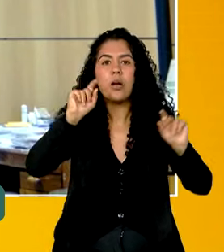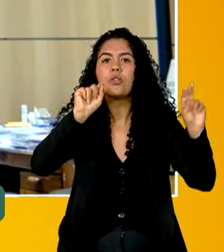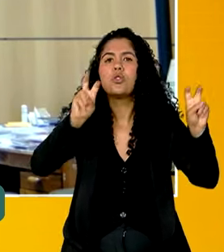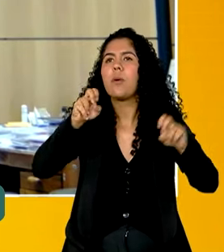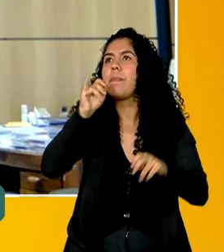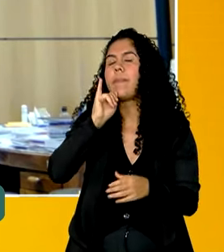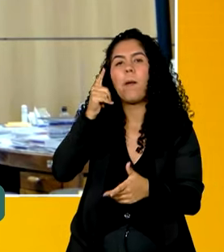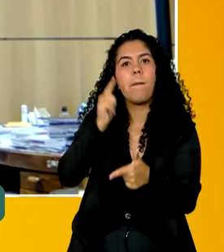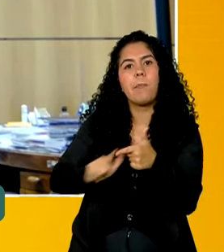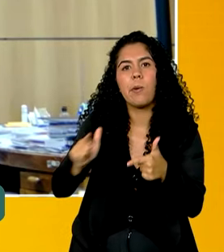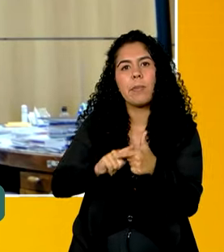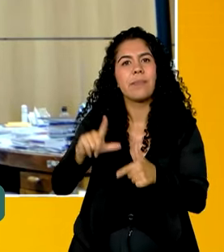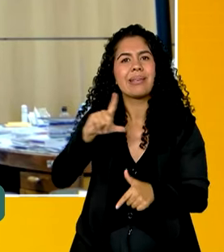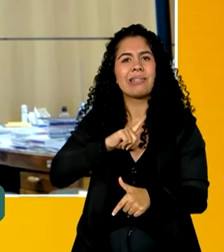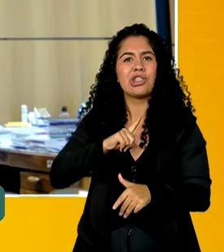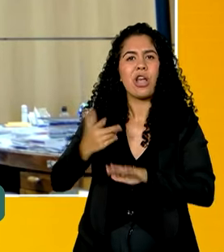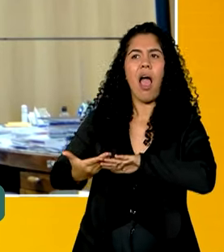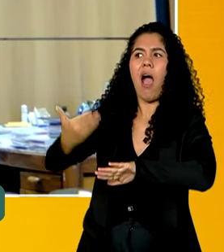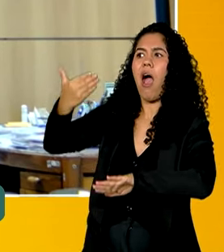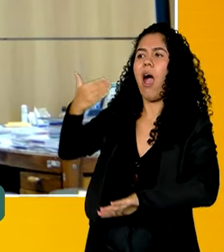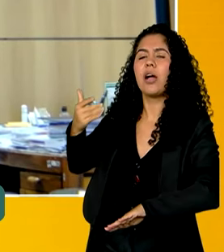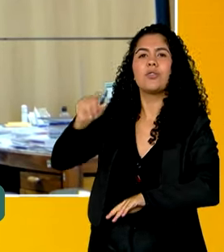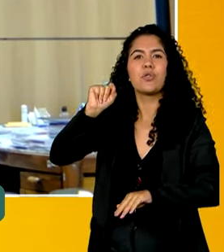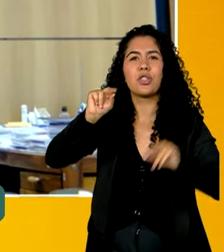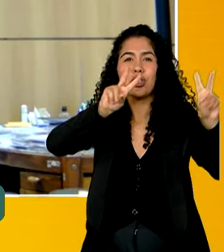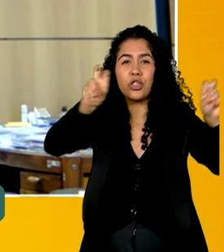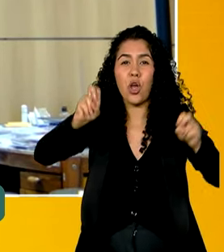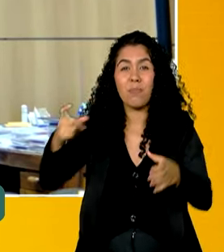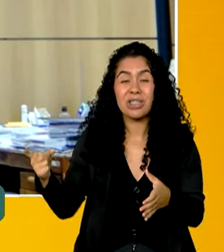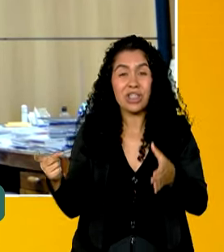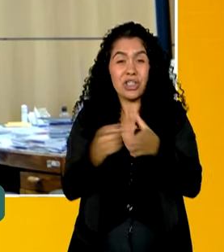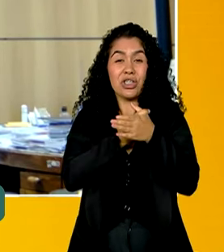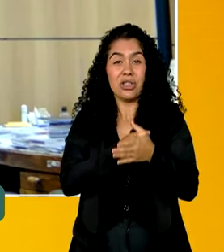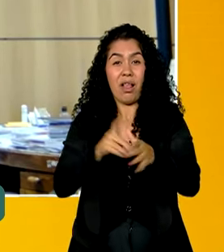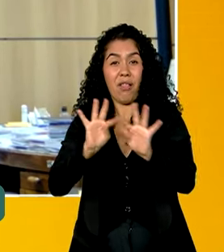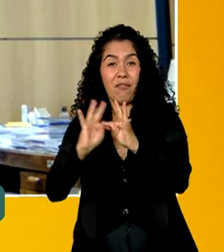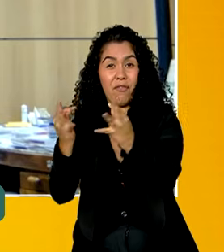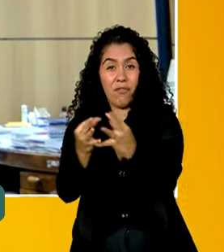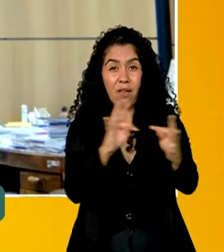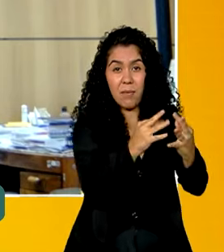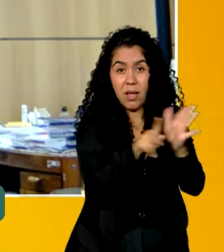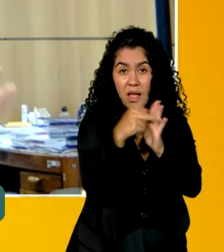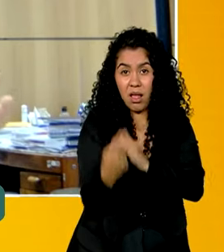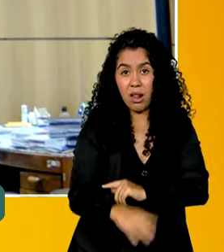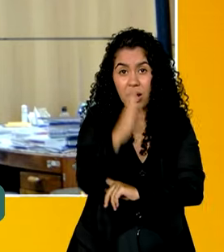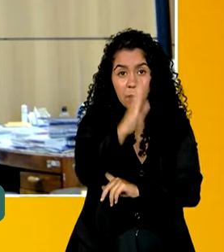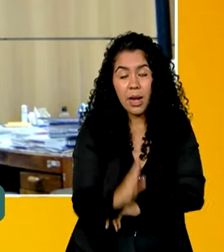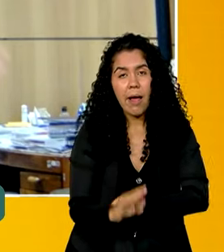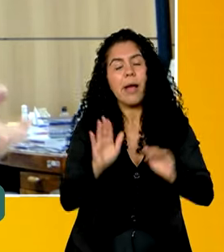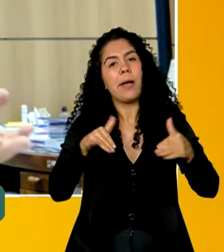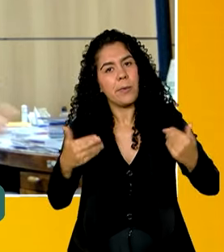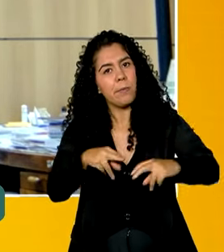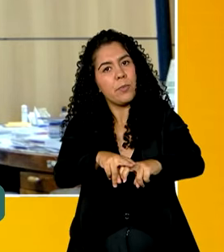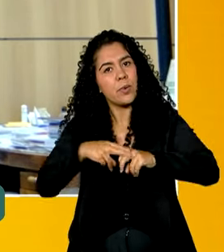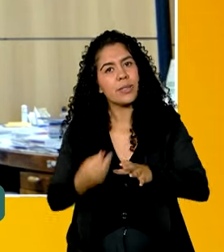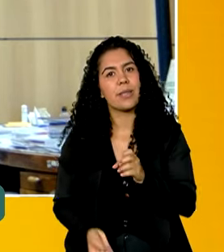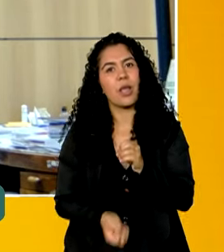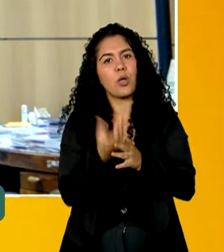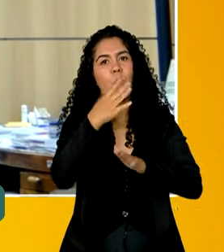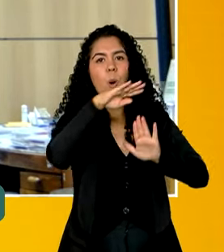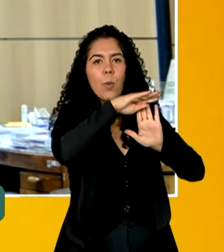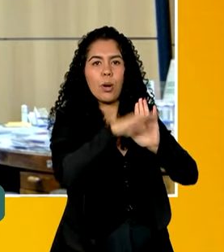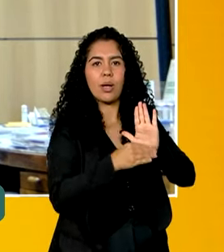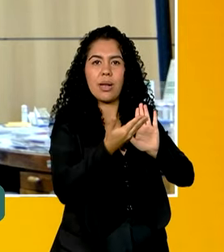problema que existia, que é o grande endividamento das famílias brasileiras, E aí criou-se, desenrola, foi um